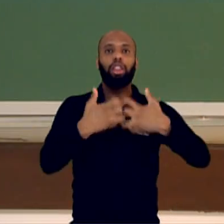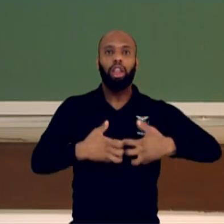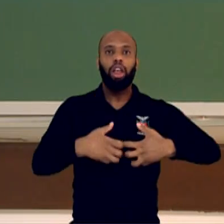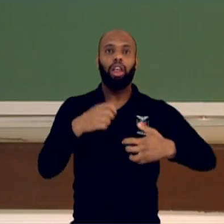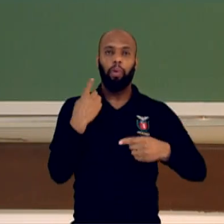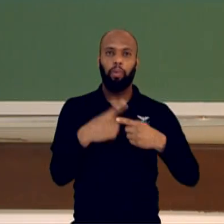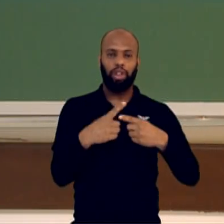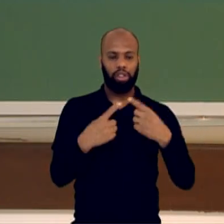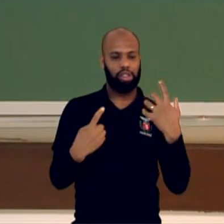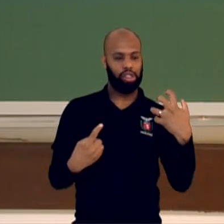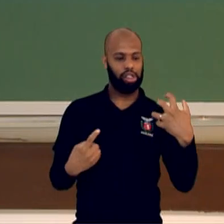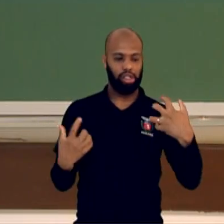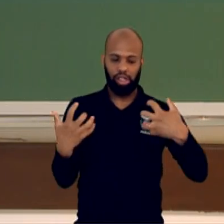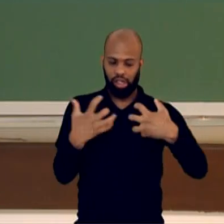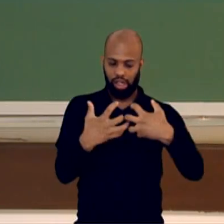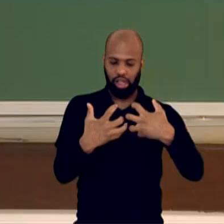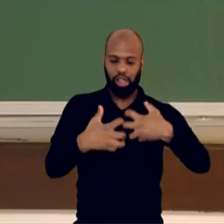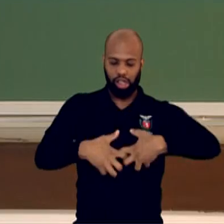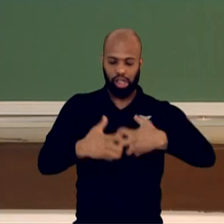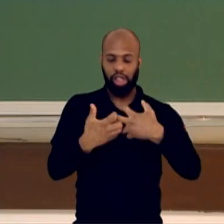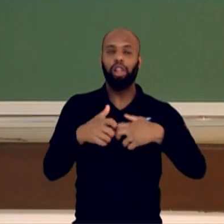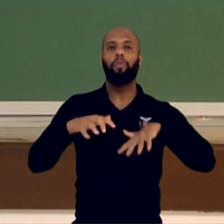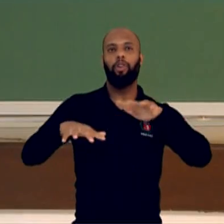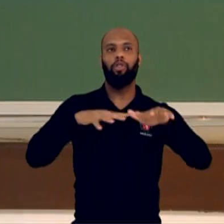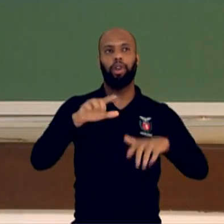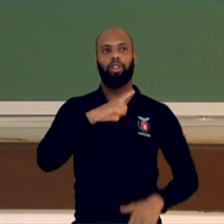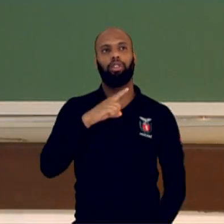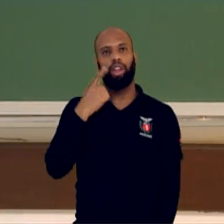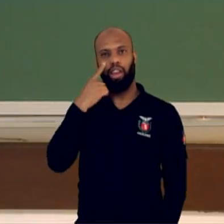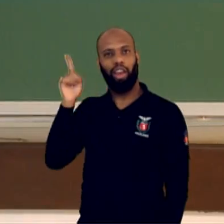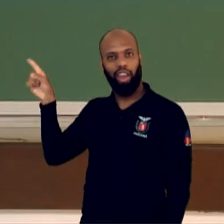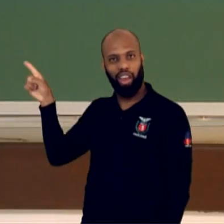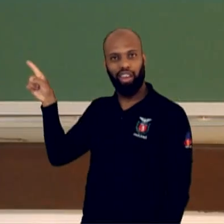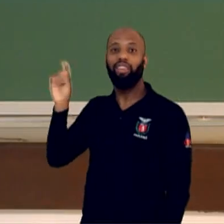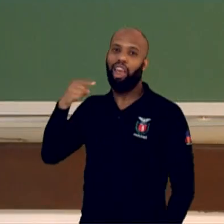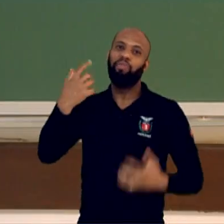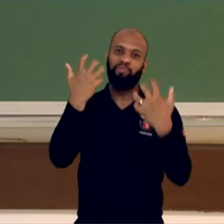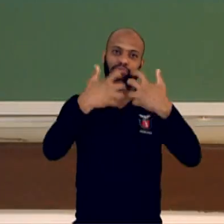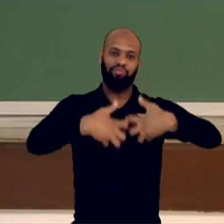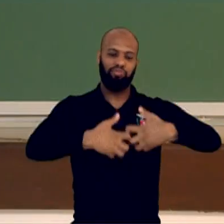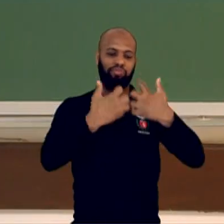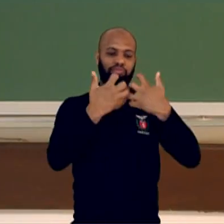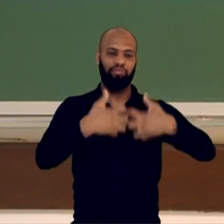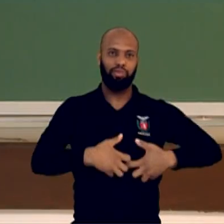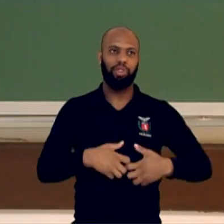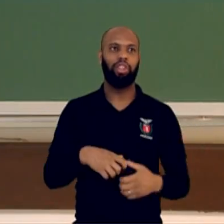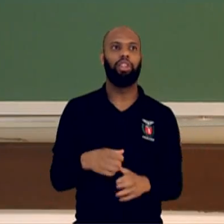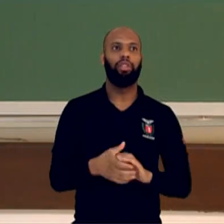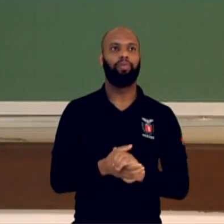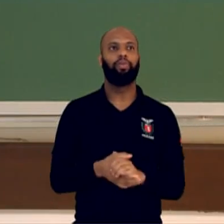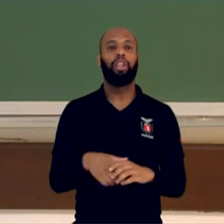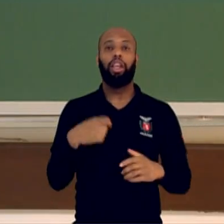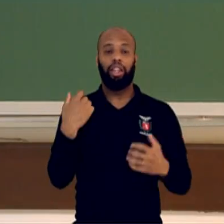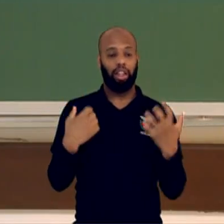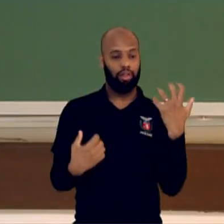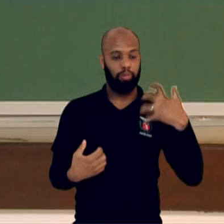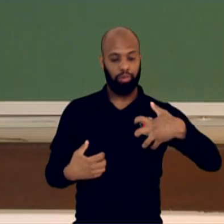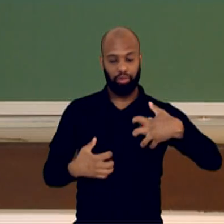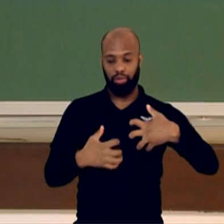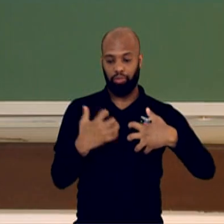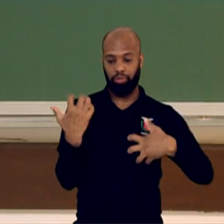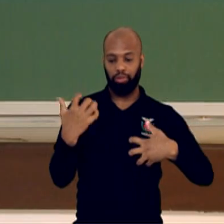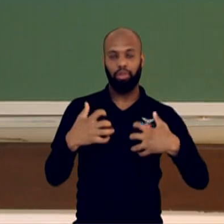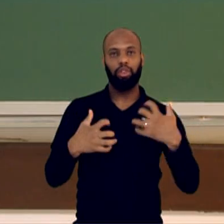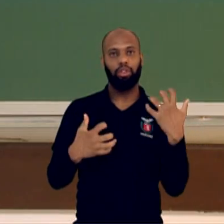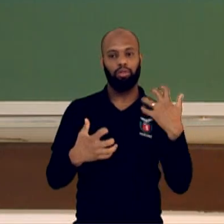rodas com dentes que se movimentam igual a gente está vendo aqui, né? Que sempre a engrenagem do lado vai se movimentar no sentido contrário